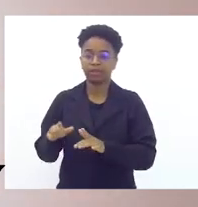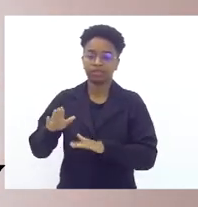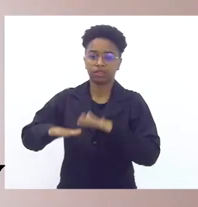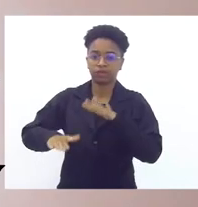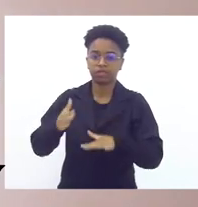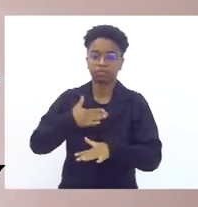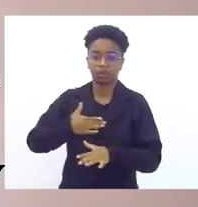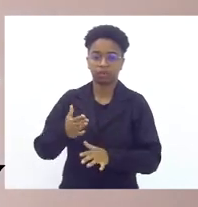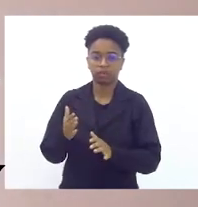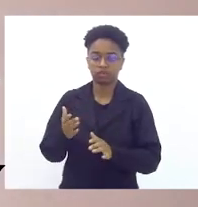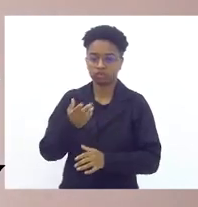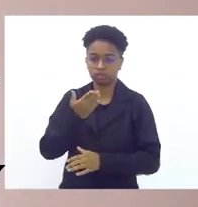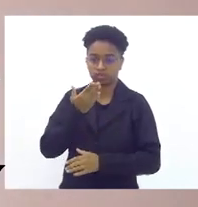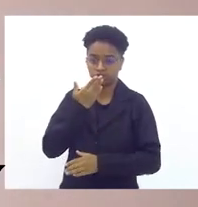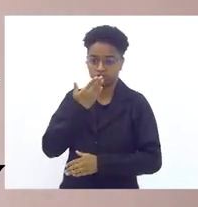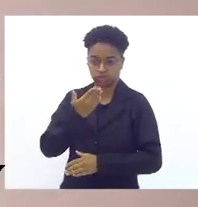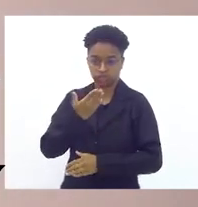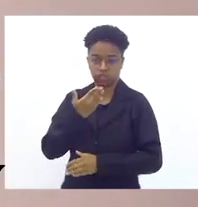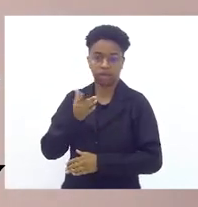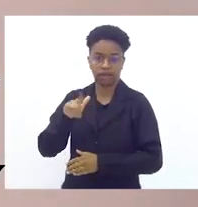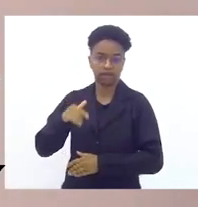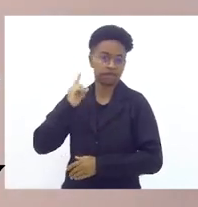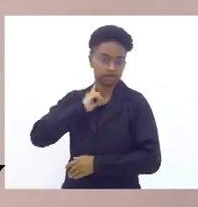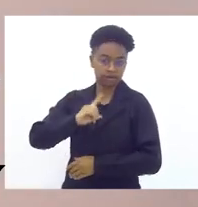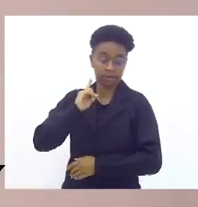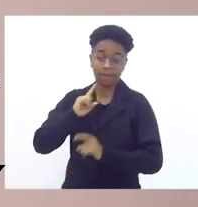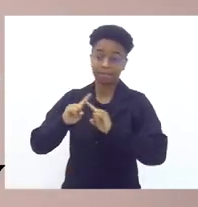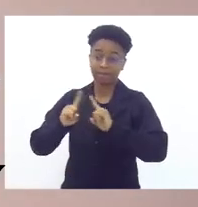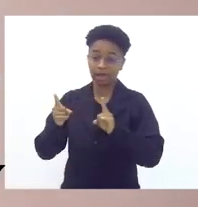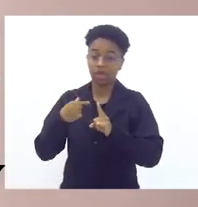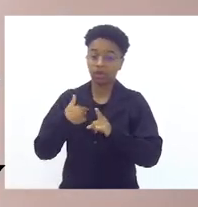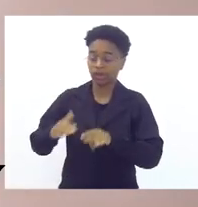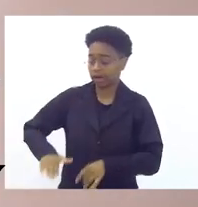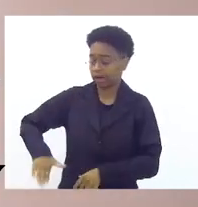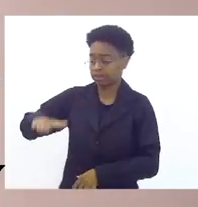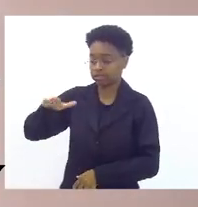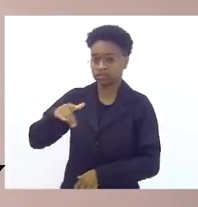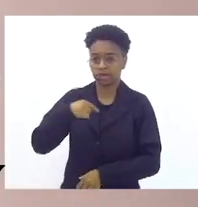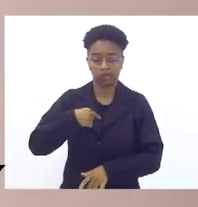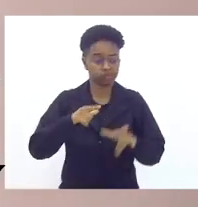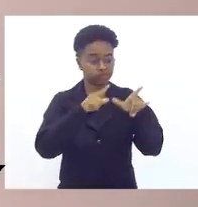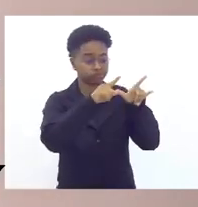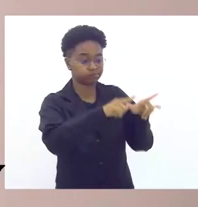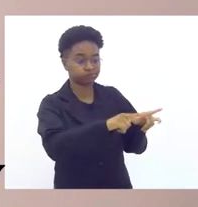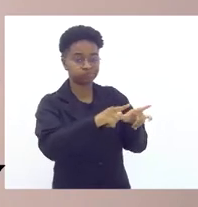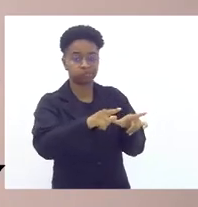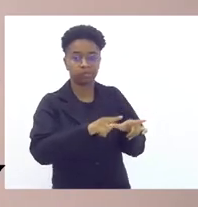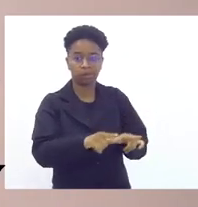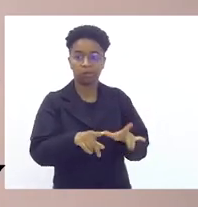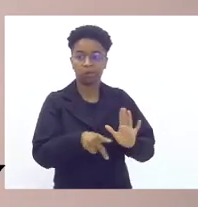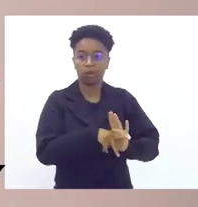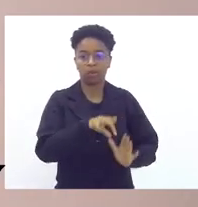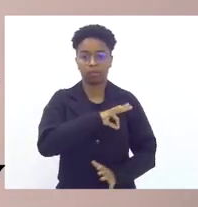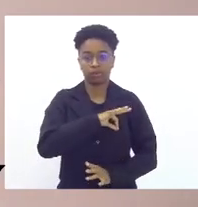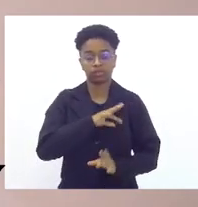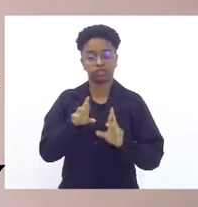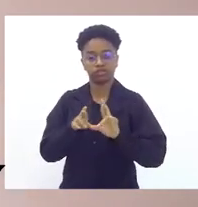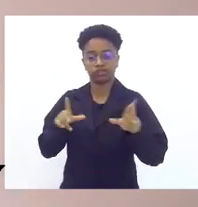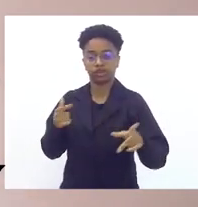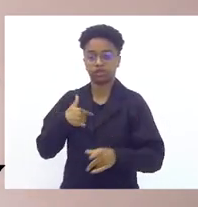que o Flamengo e quando eu cresci eu fui parar na obra da delegacia totalmente diferente quando eu sonhava quando era